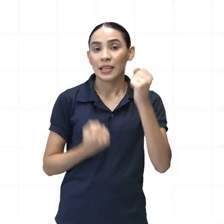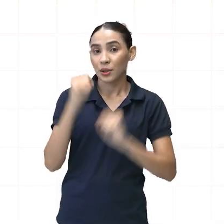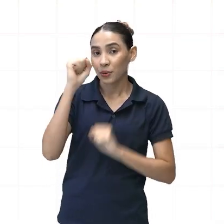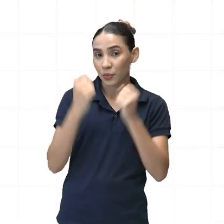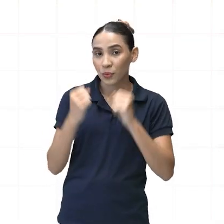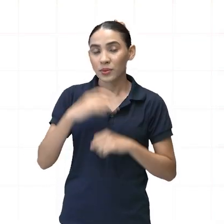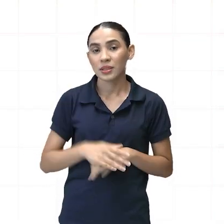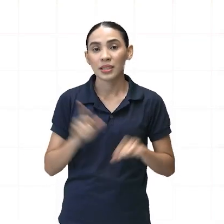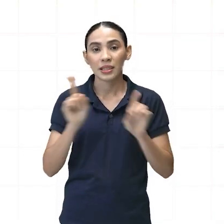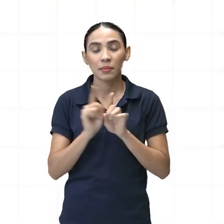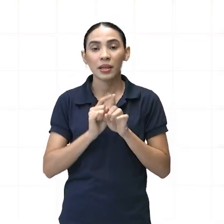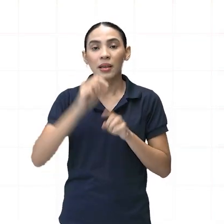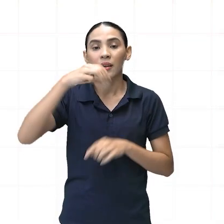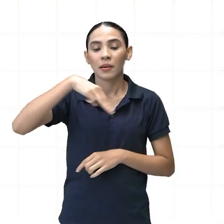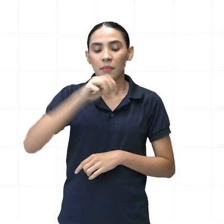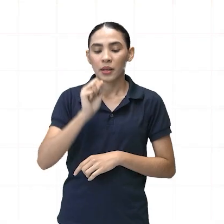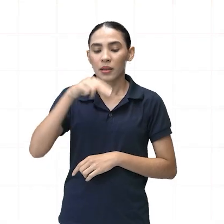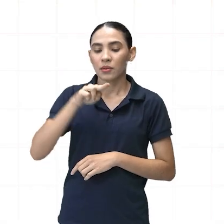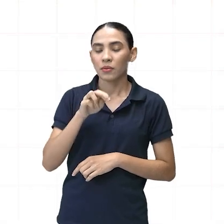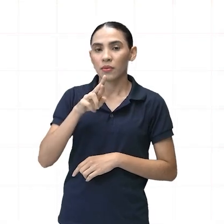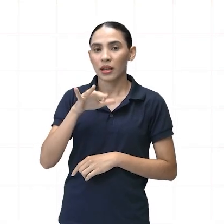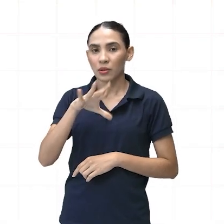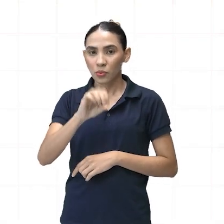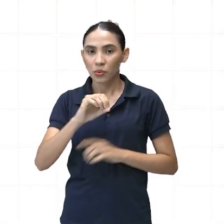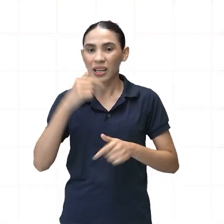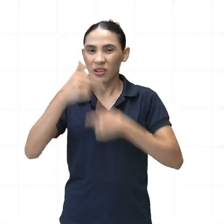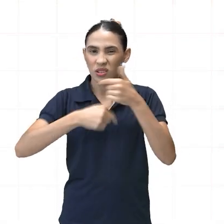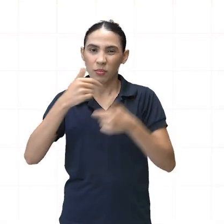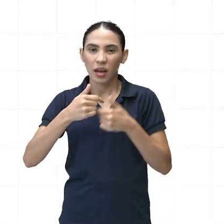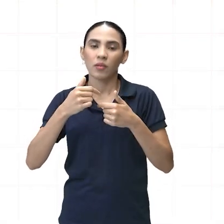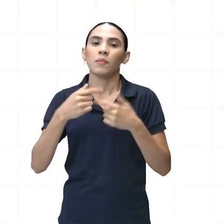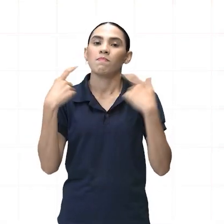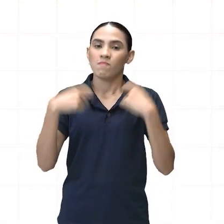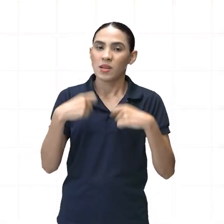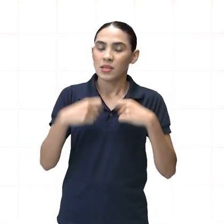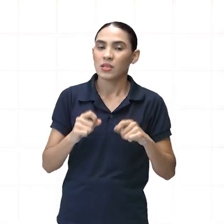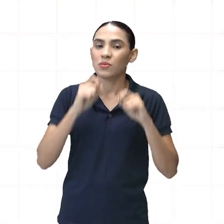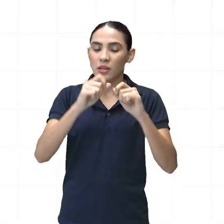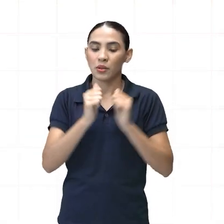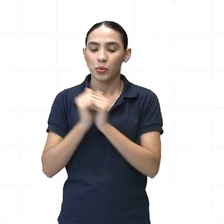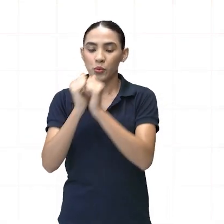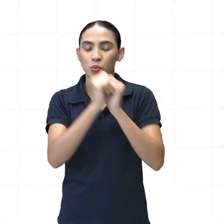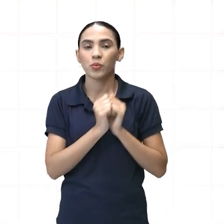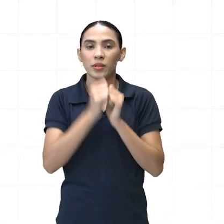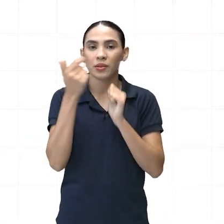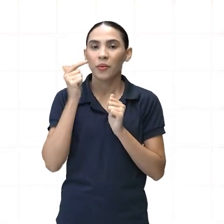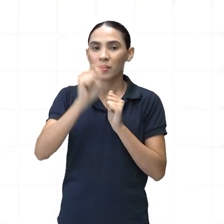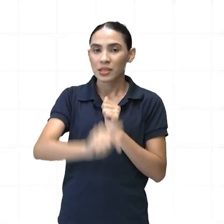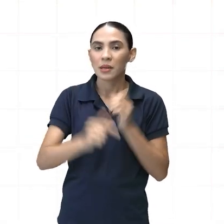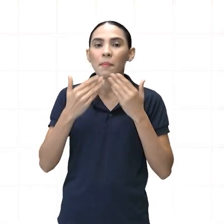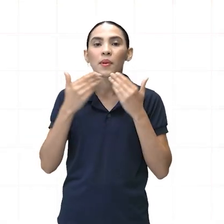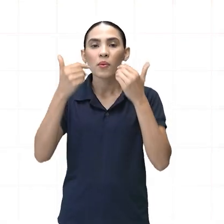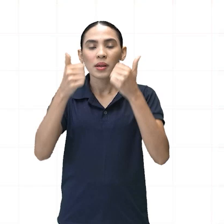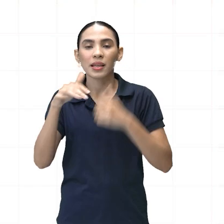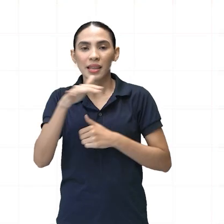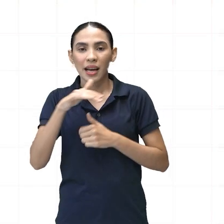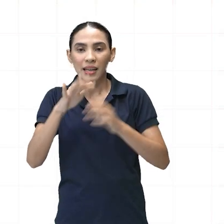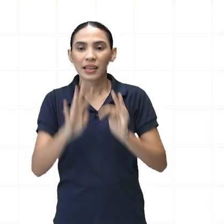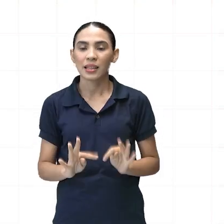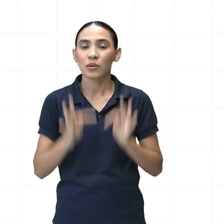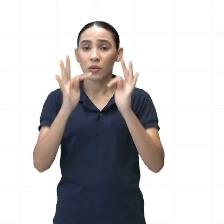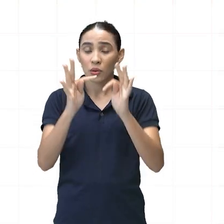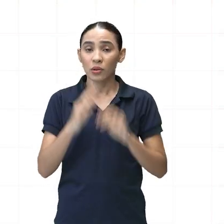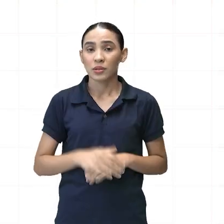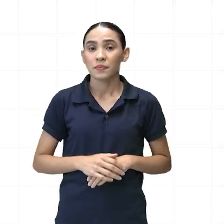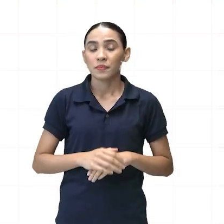Então, a indústria e a manufatura, gente, elas têm que estar aí juntas, né, para ter essa melhoria na parte